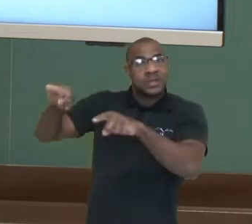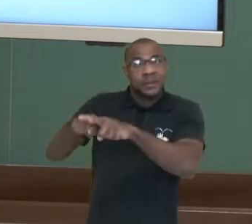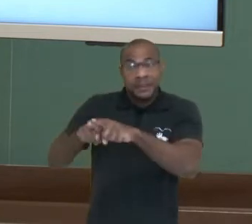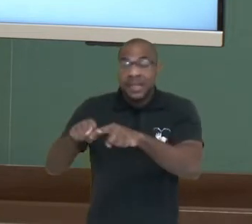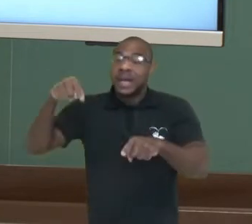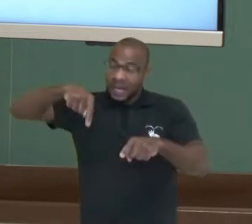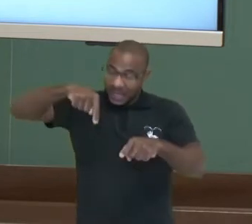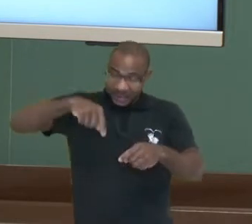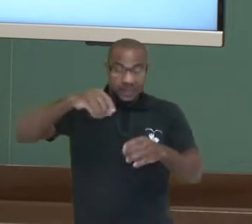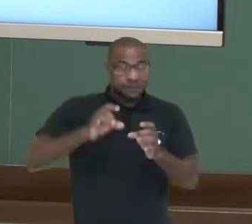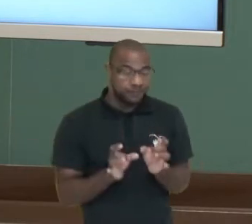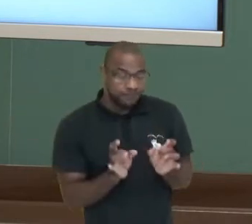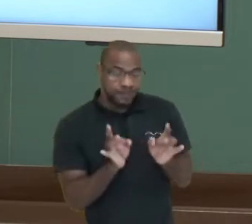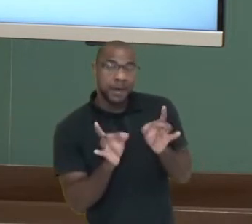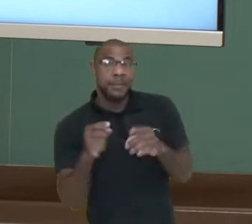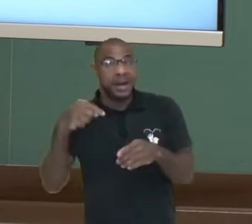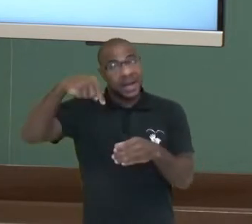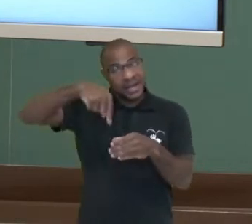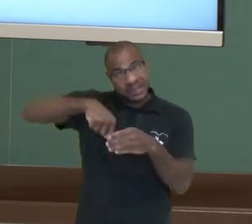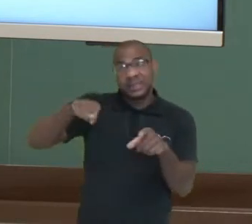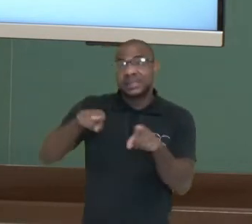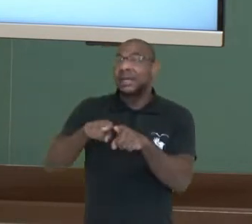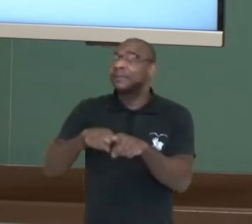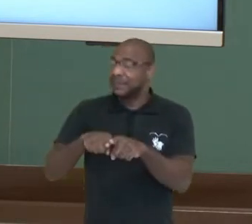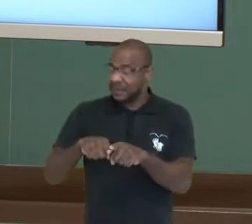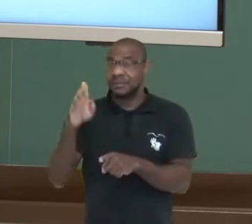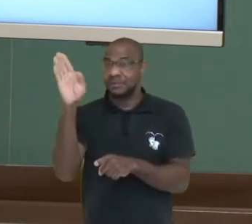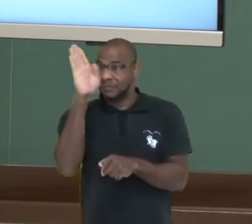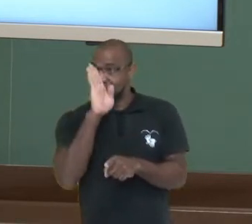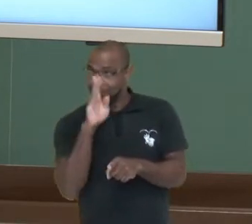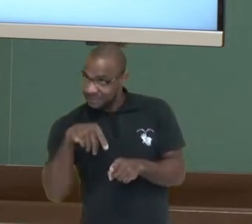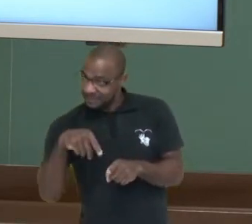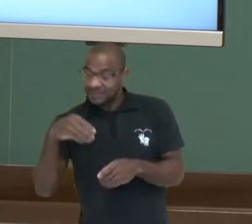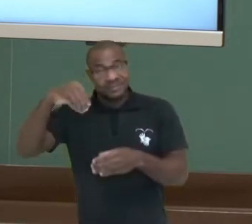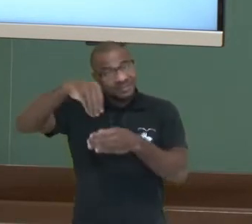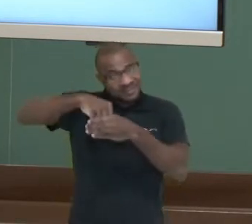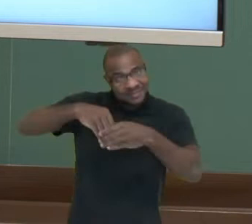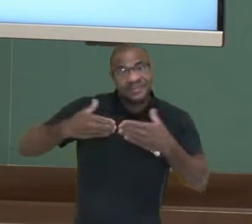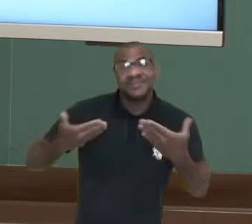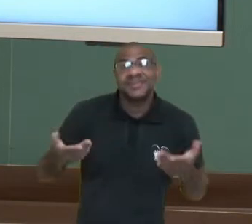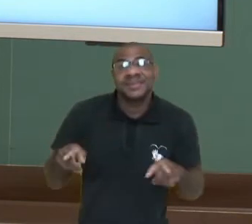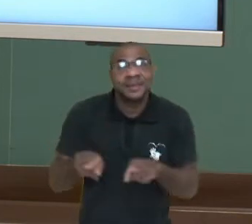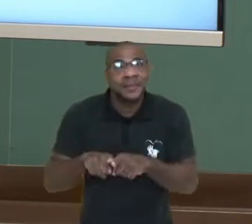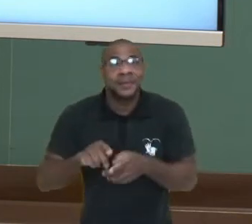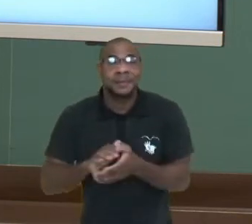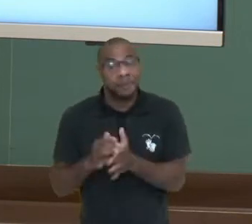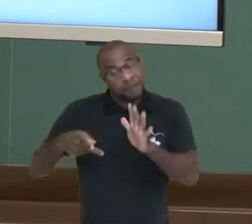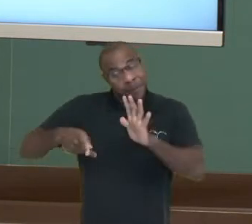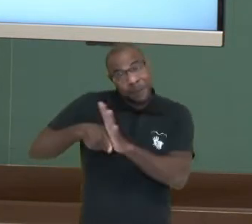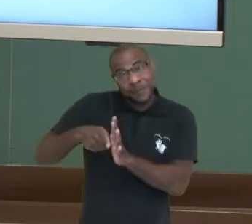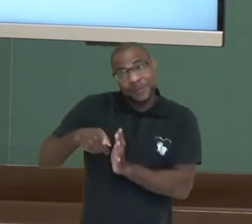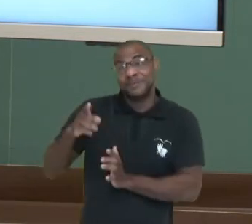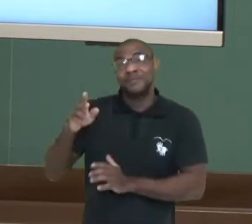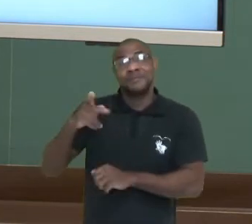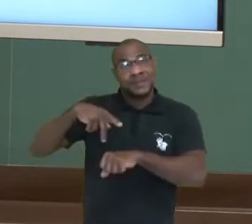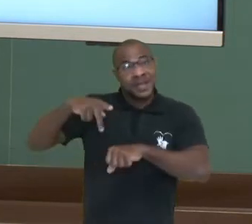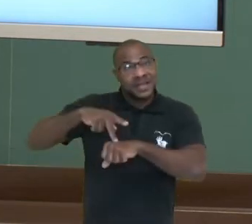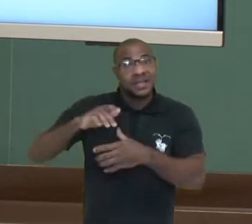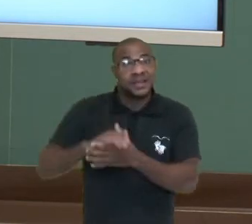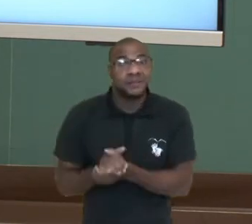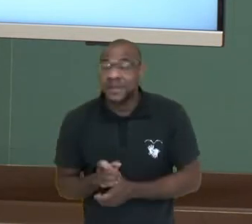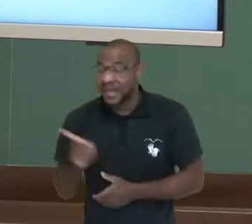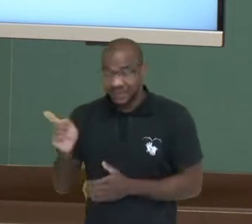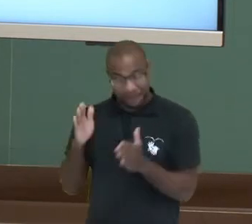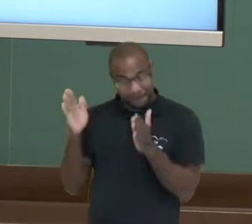consumidor interno, voltado para o abastecimento, portanto, nosso, dentro do próprio país. Esta